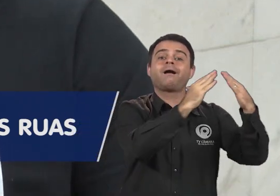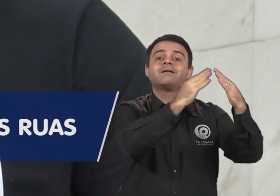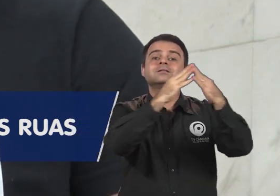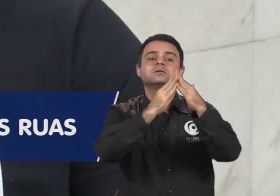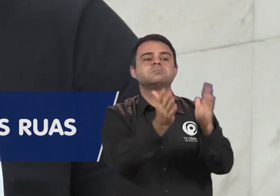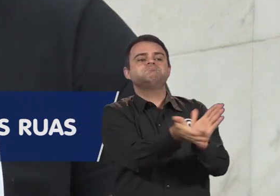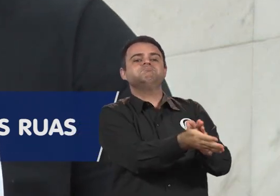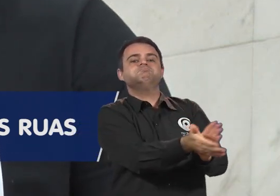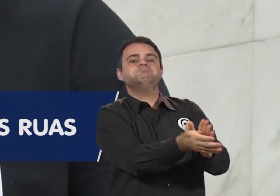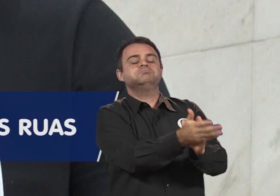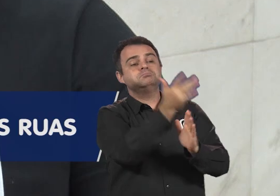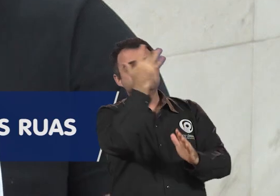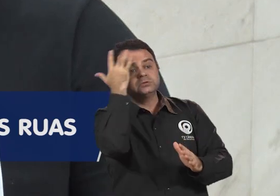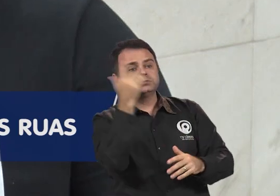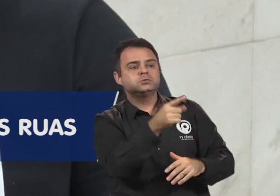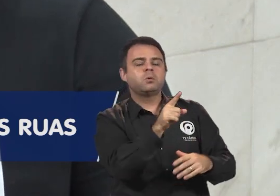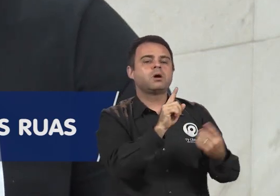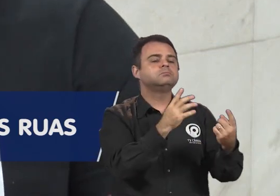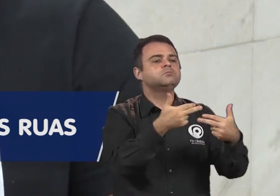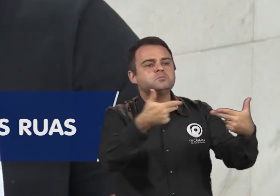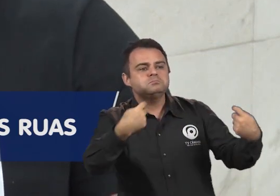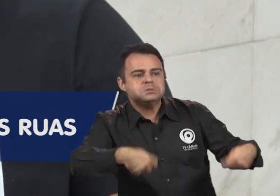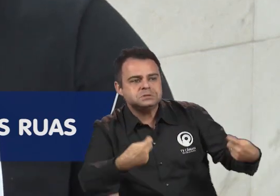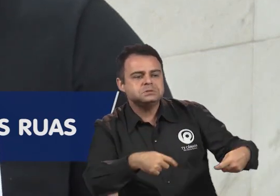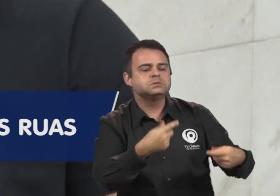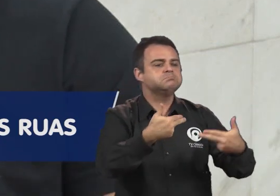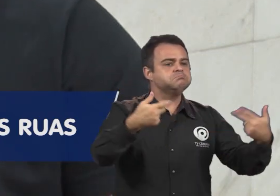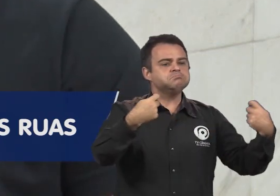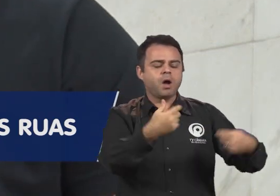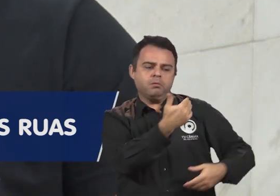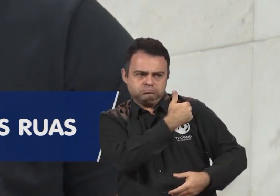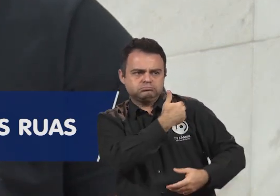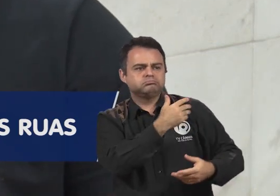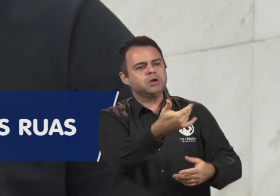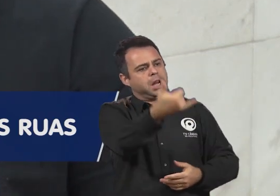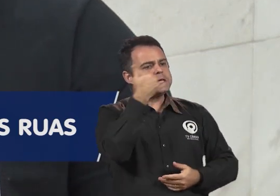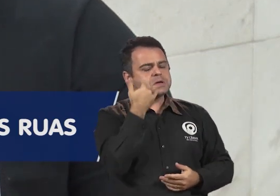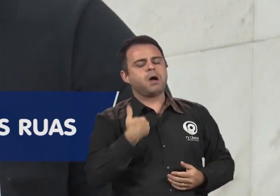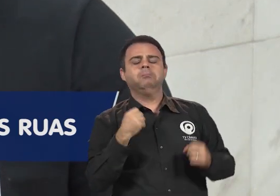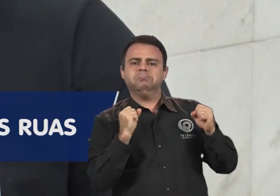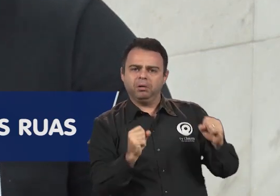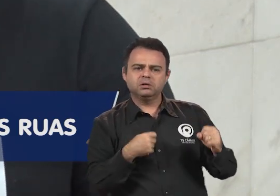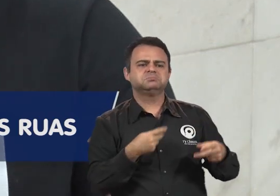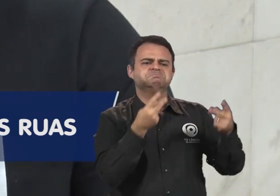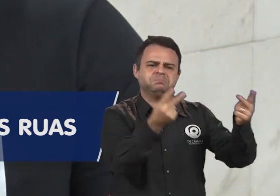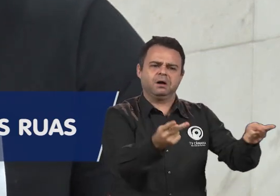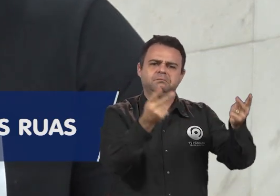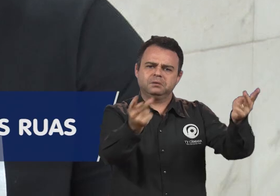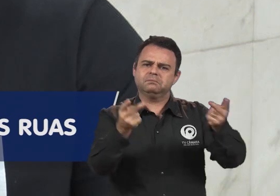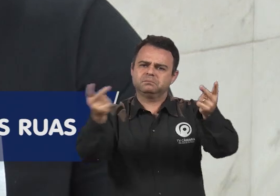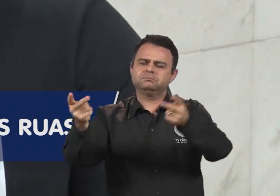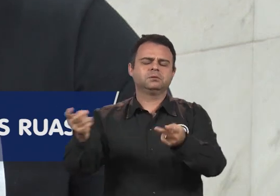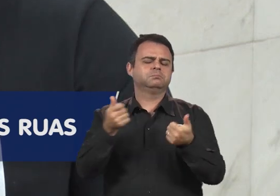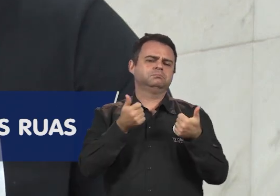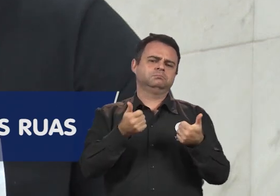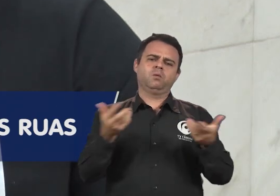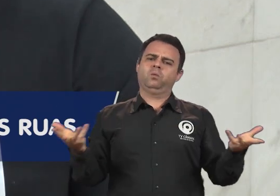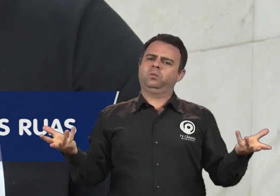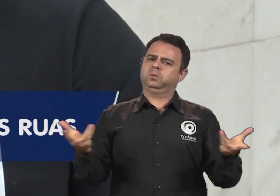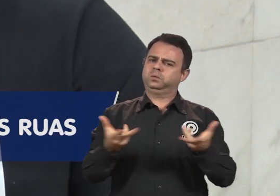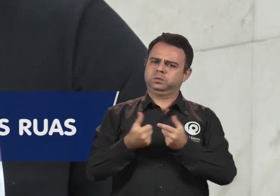pessoas, dizer que elas podem contar conosco. Isso está sendo maravilhoso, porque a partir do momento que a gente está aqui dentro, nós não